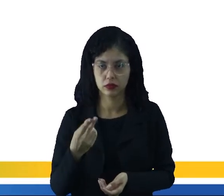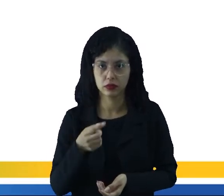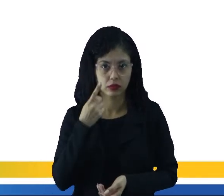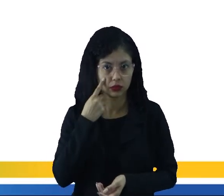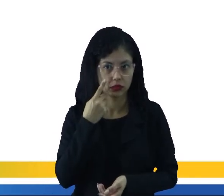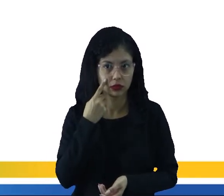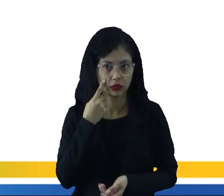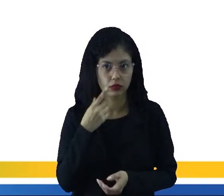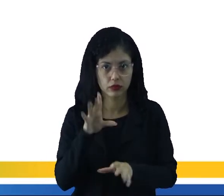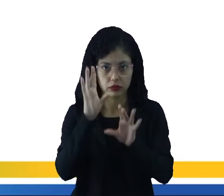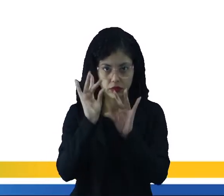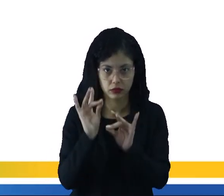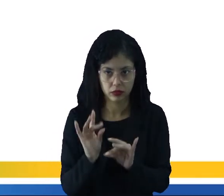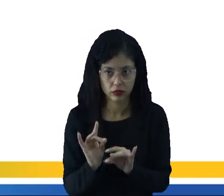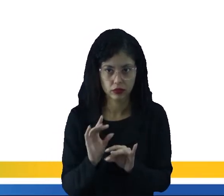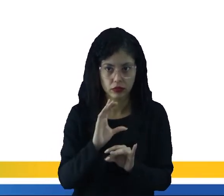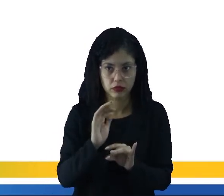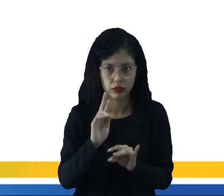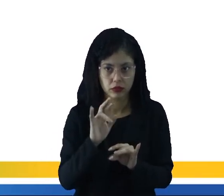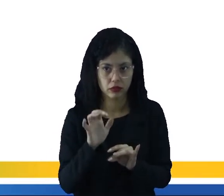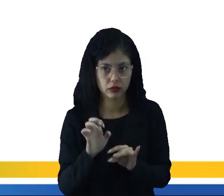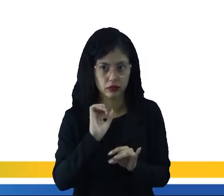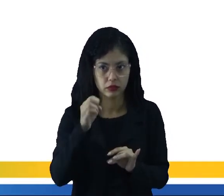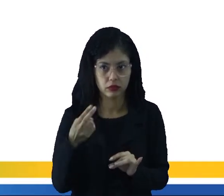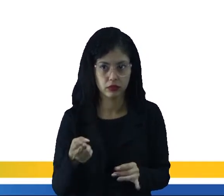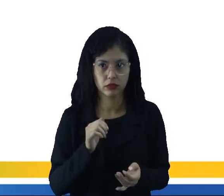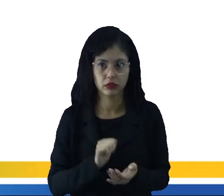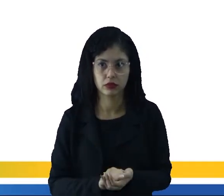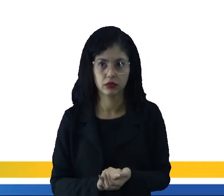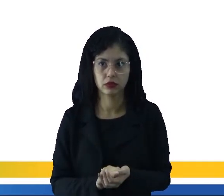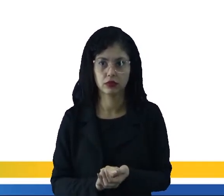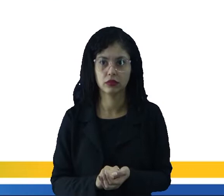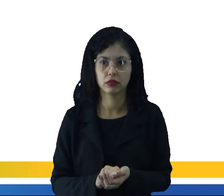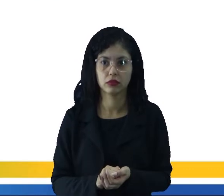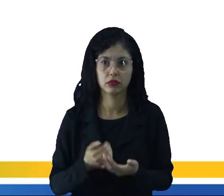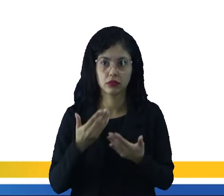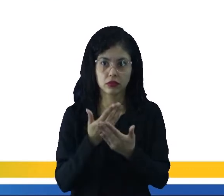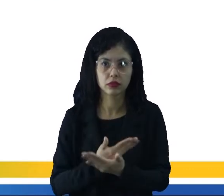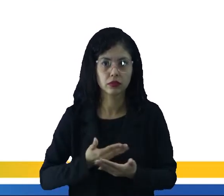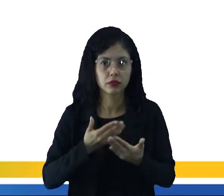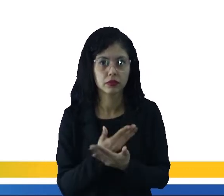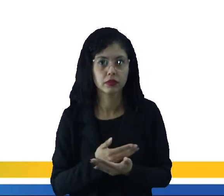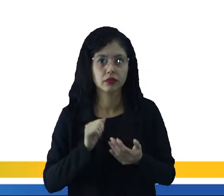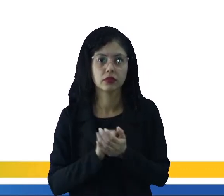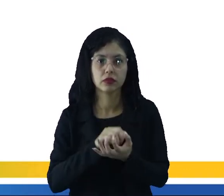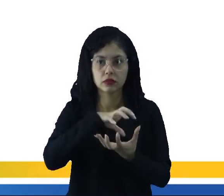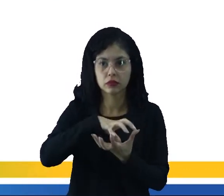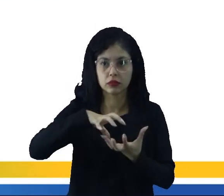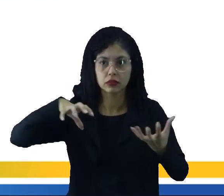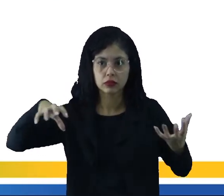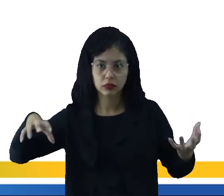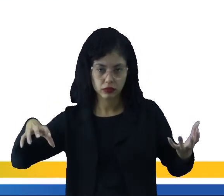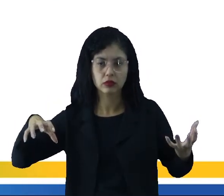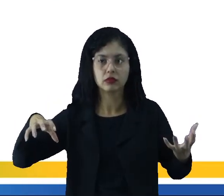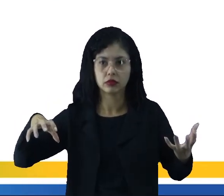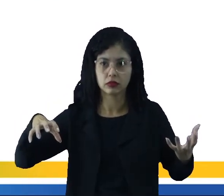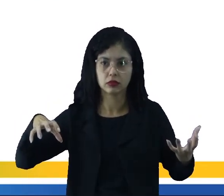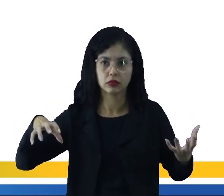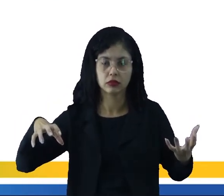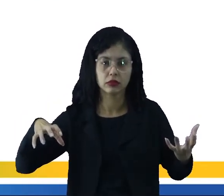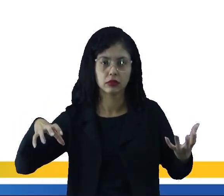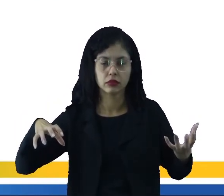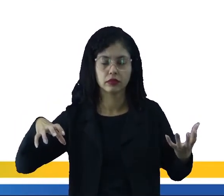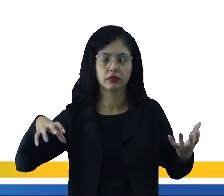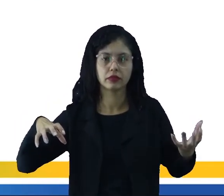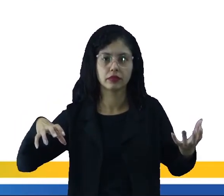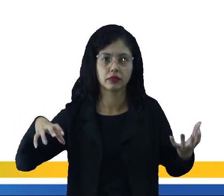olha, coloquei um destaque, como conforme, ou seja, ela conserva a área dos continentes. Se ele